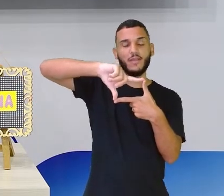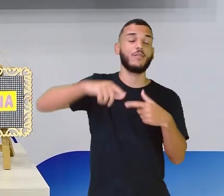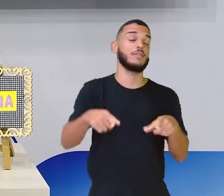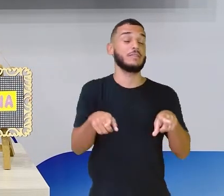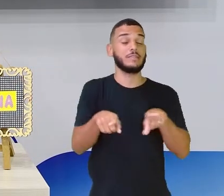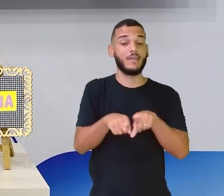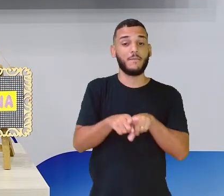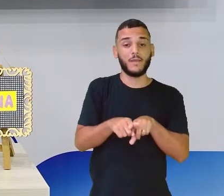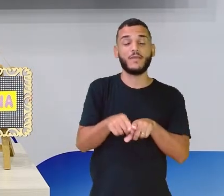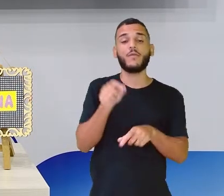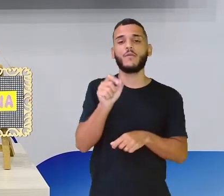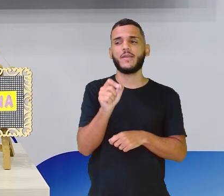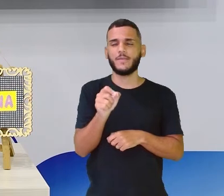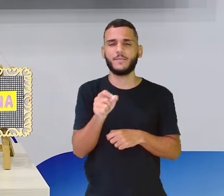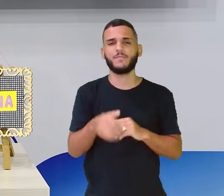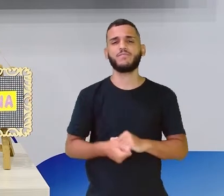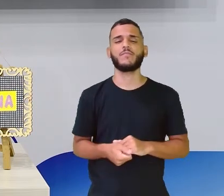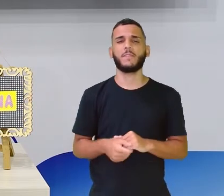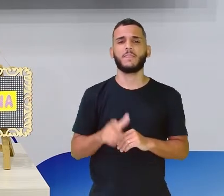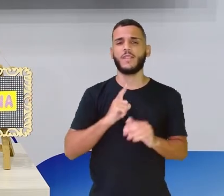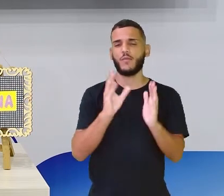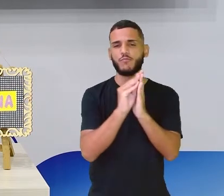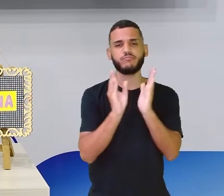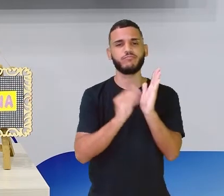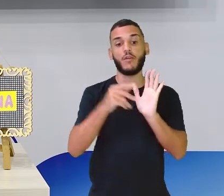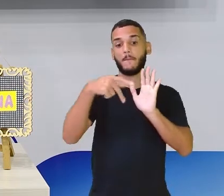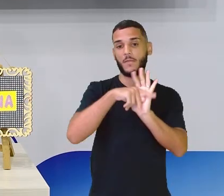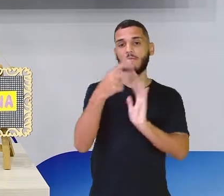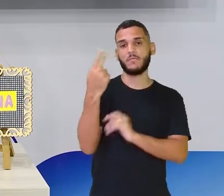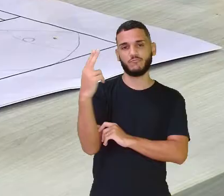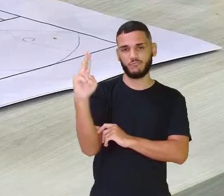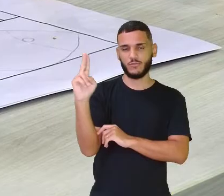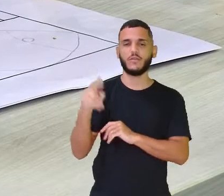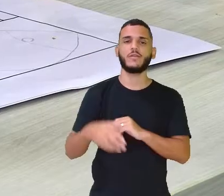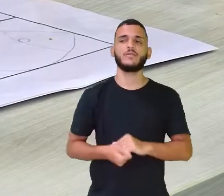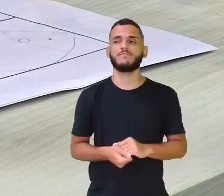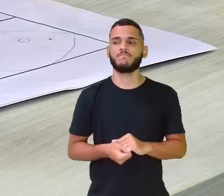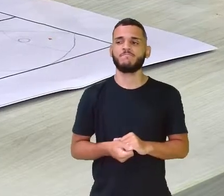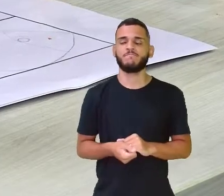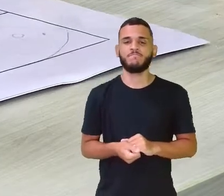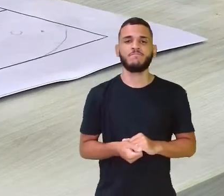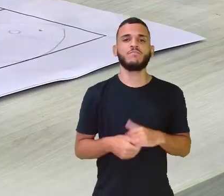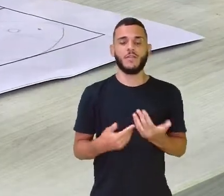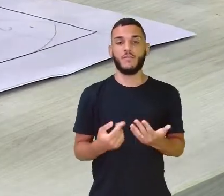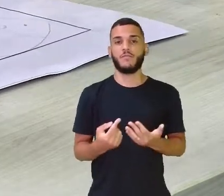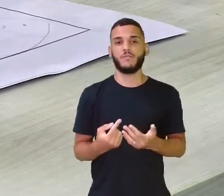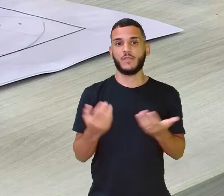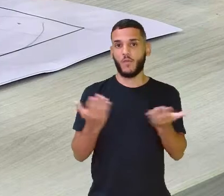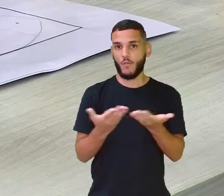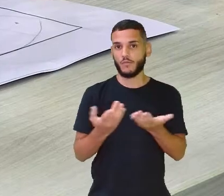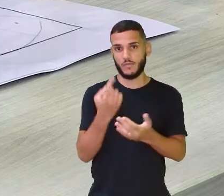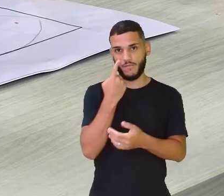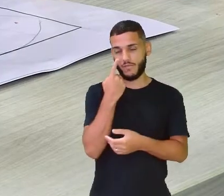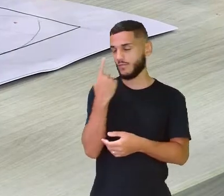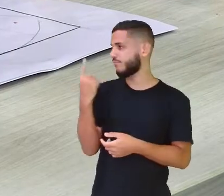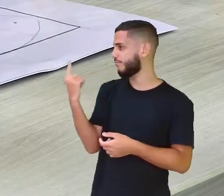trabalha muito, como eu falei, elementos da sua pátria. Aqui, nessa obra mesmo que a gente está fazendo a